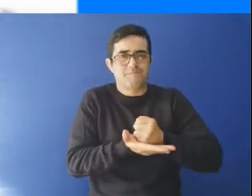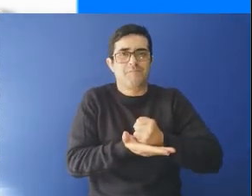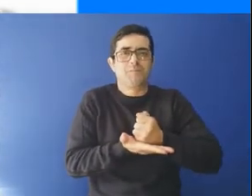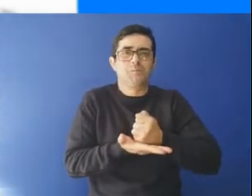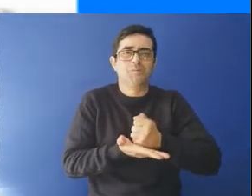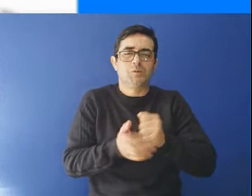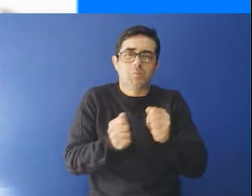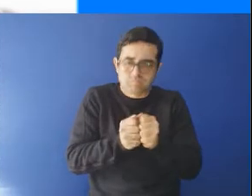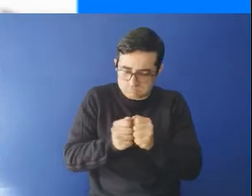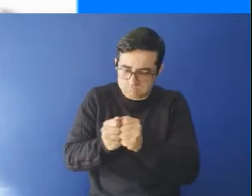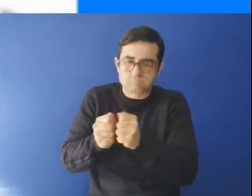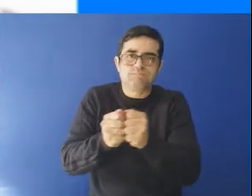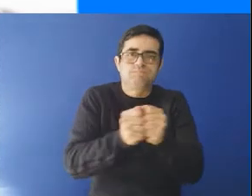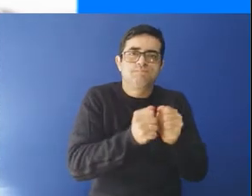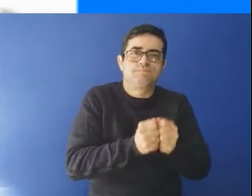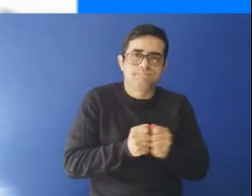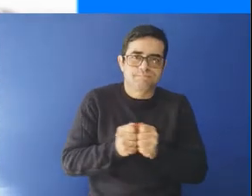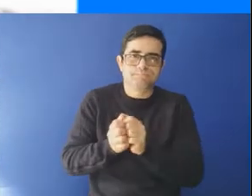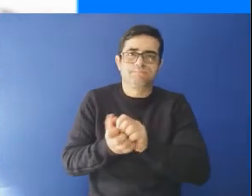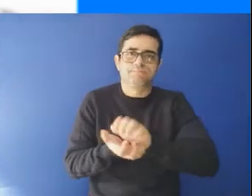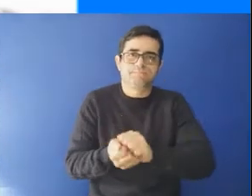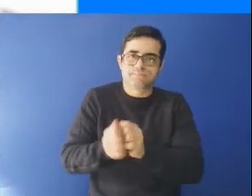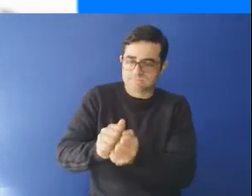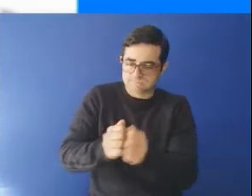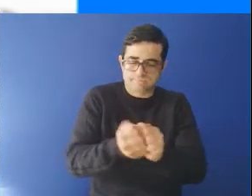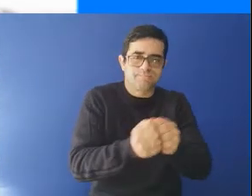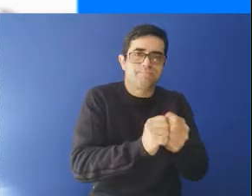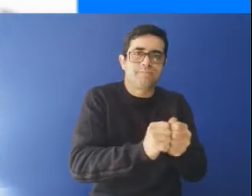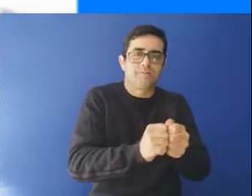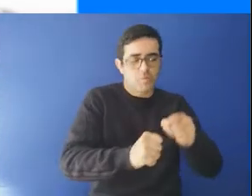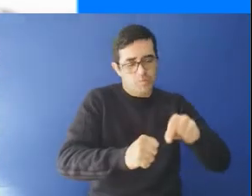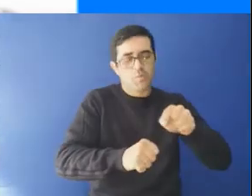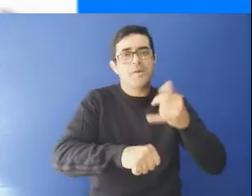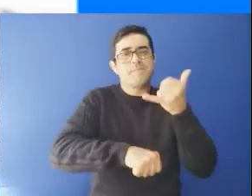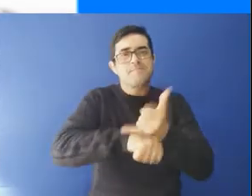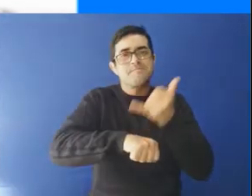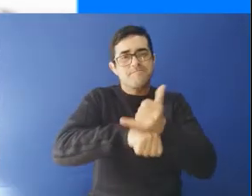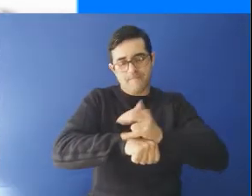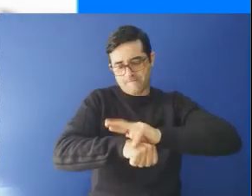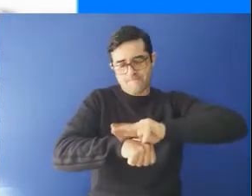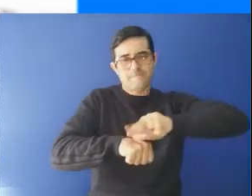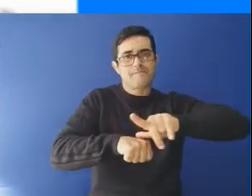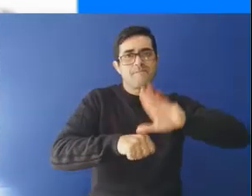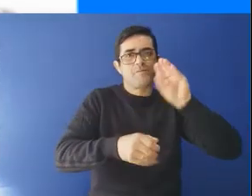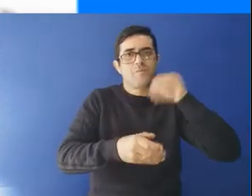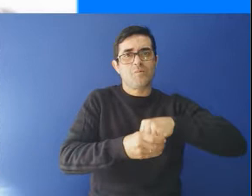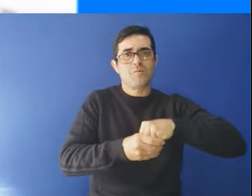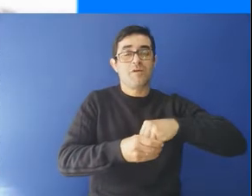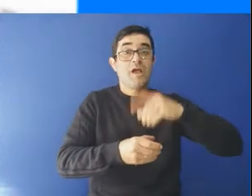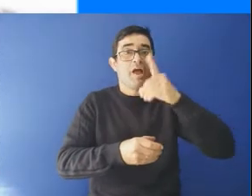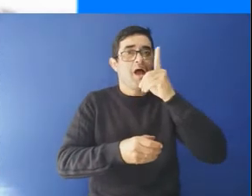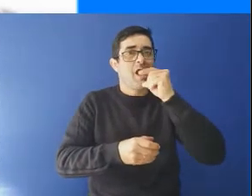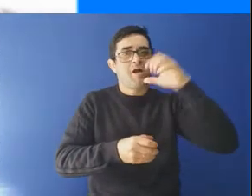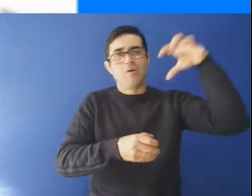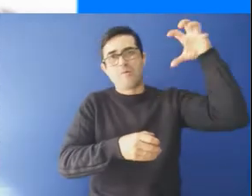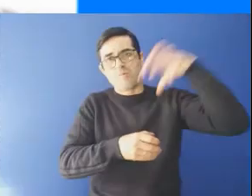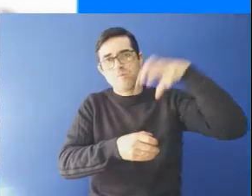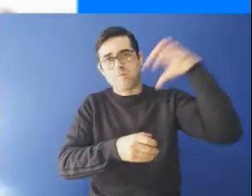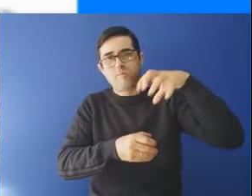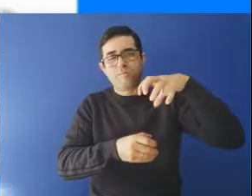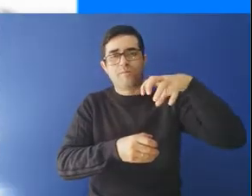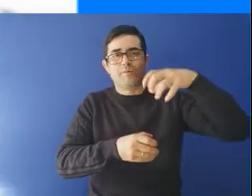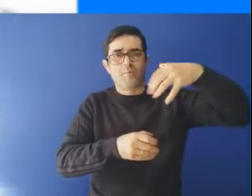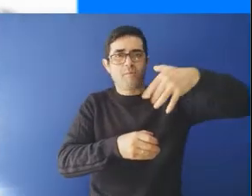desse solo, além disso é muito comum que a argila seja formada por metais que facilmente absorvem água e